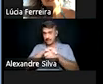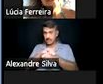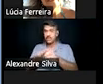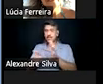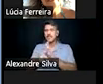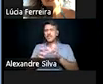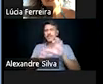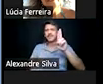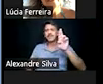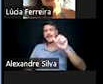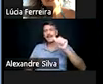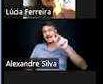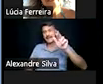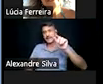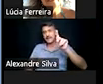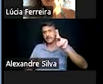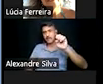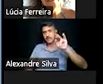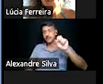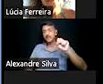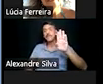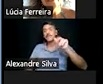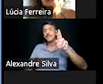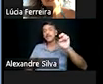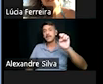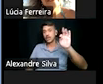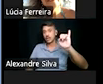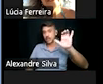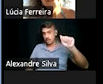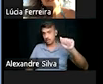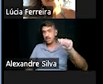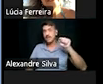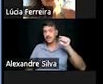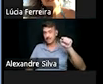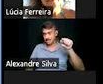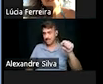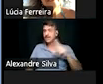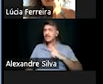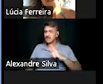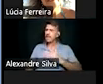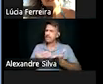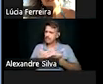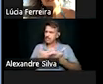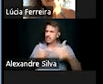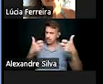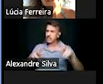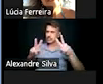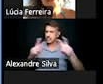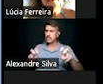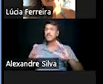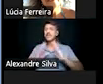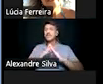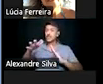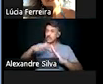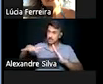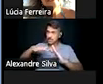Cretáceo, a Araripemes barretoi. Há registros, há uma literatura sobre essa questão de que os moradores